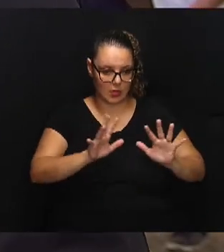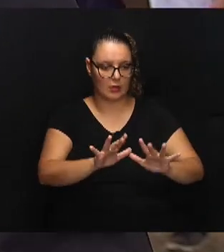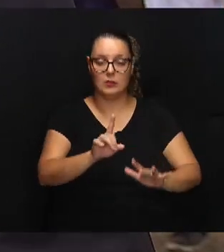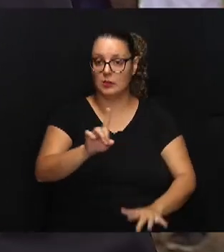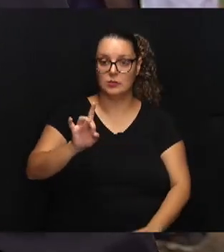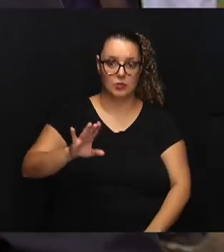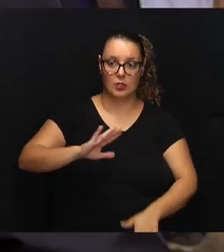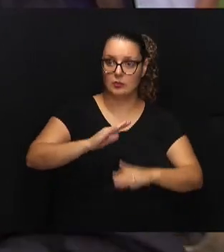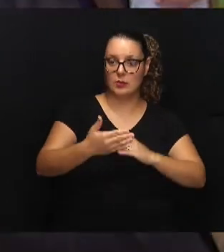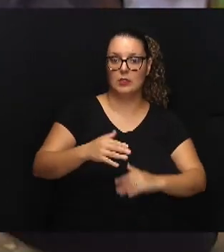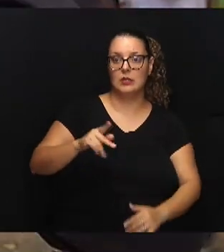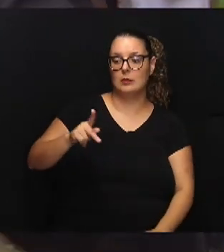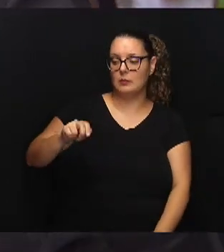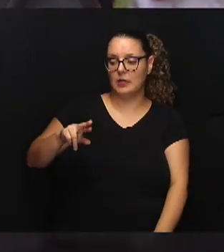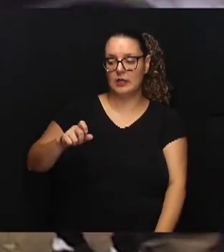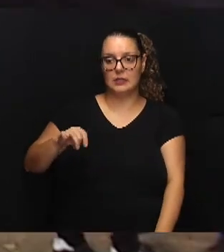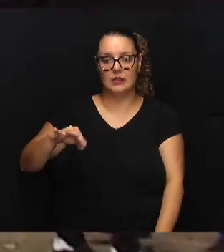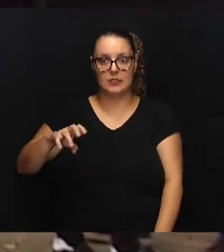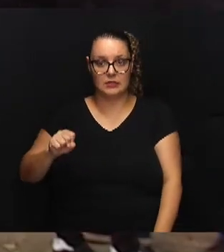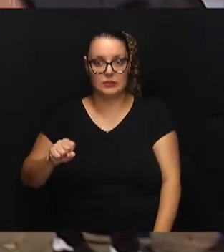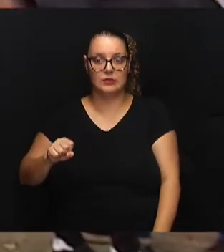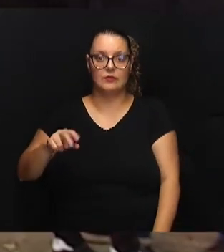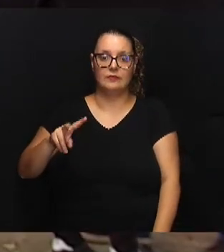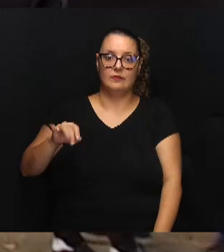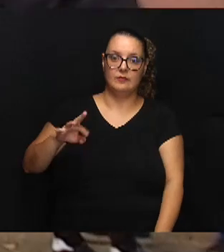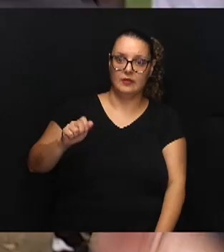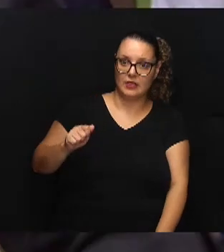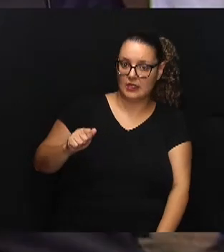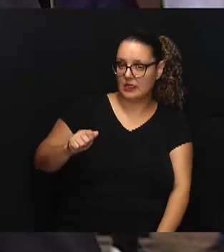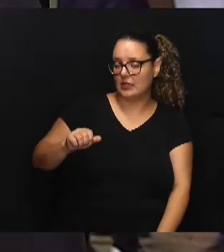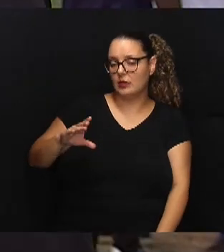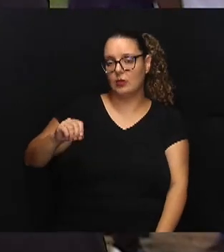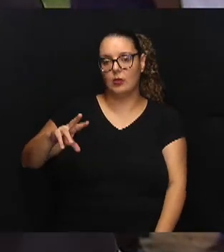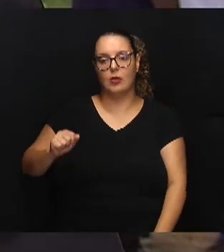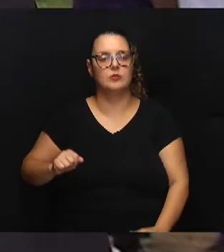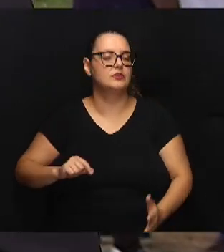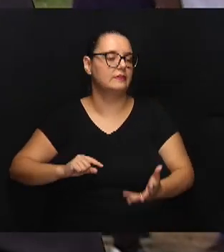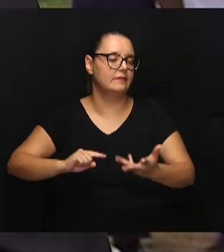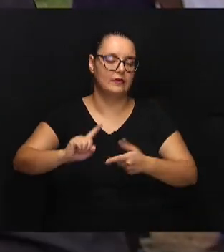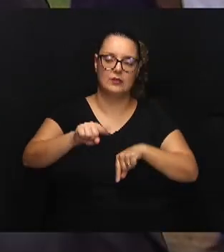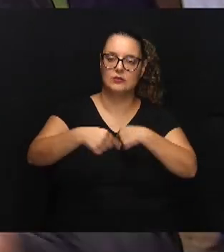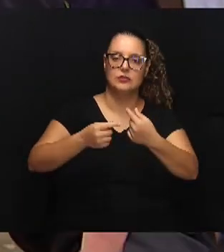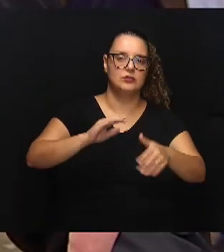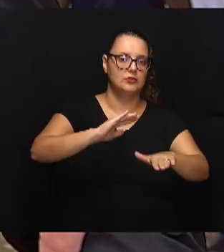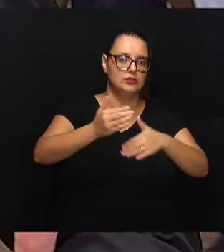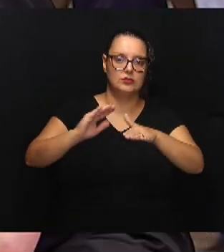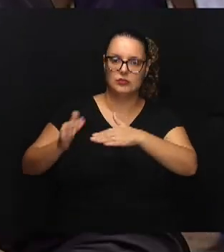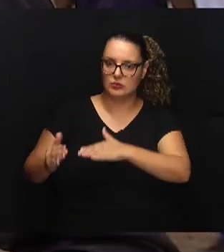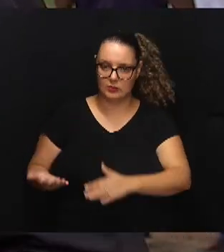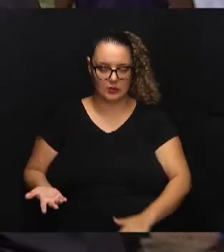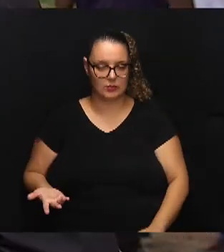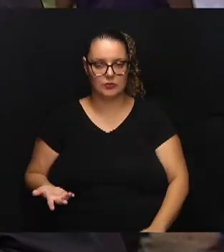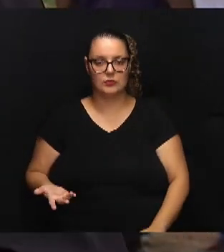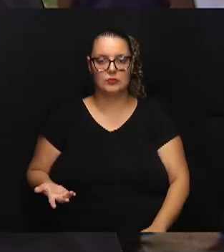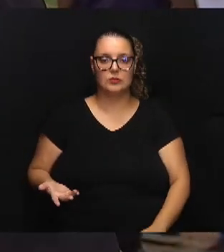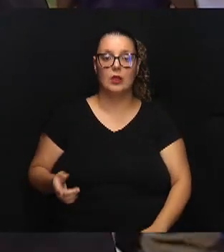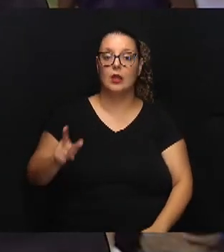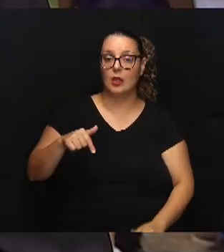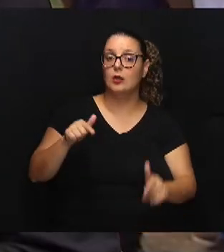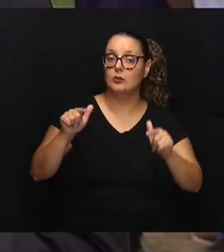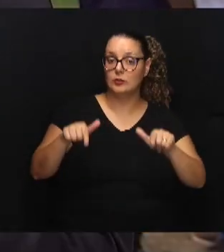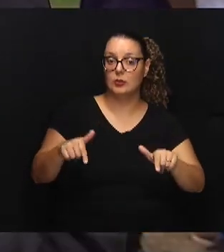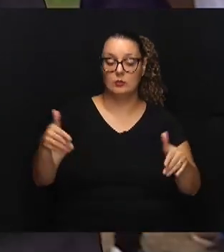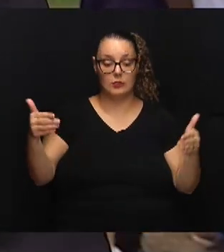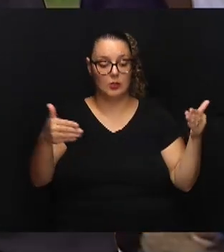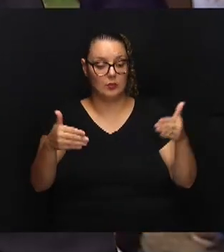nós temos do Paraíso de Viracopos, Petrópolis, Parque Montreal, Parque Canadá, Jardim Morumbi e vários outros bairros. É um local que é